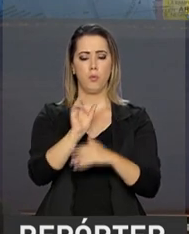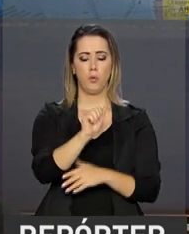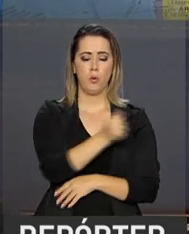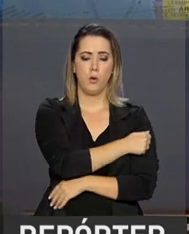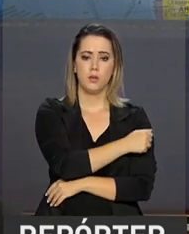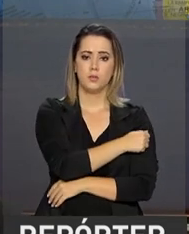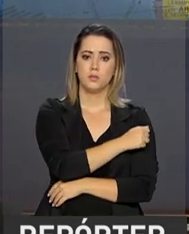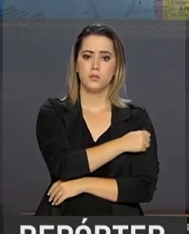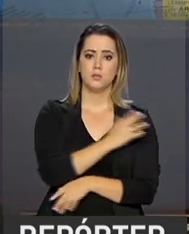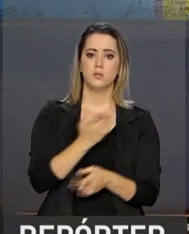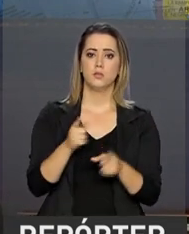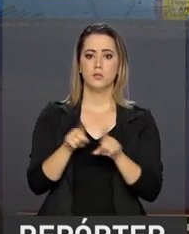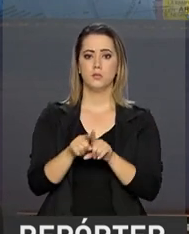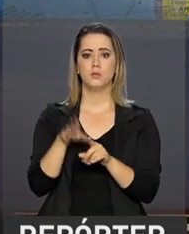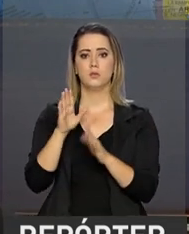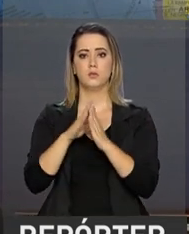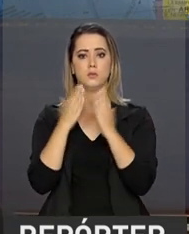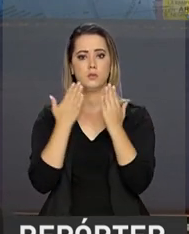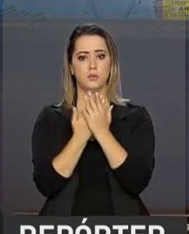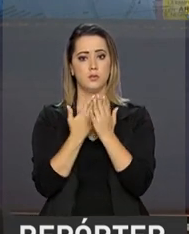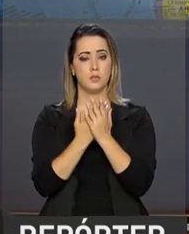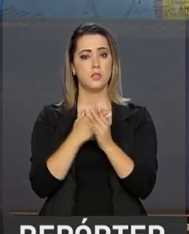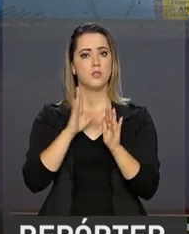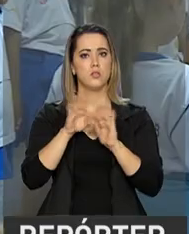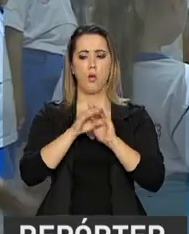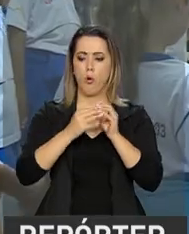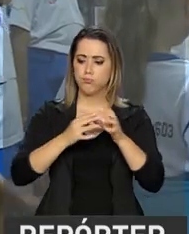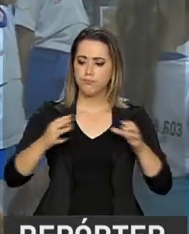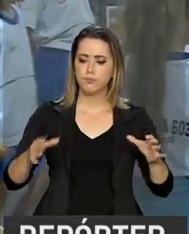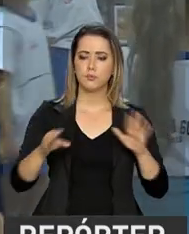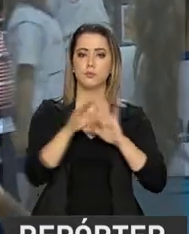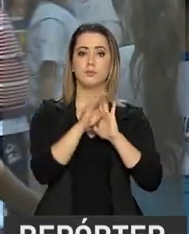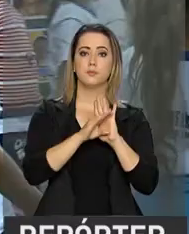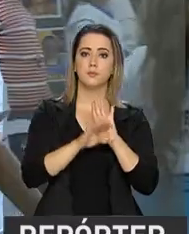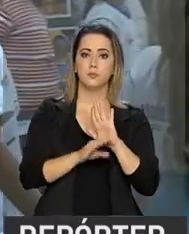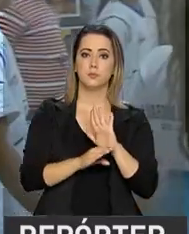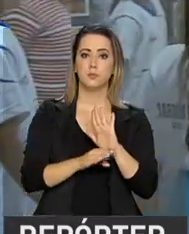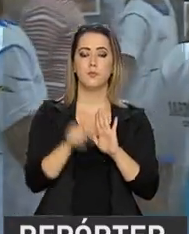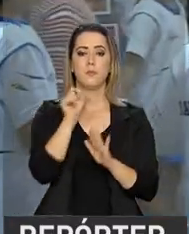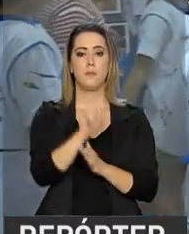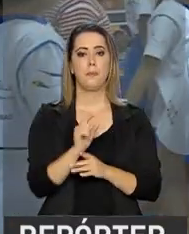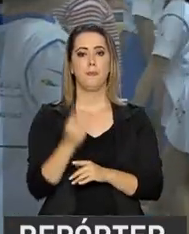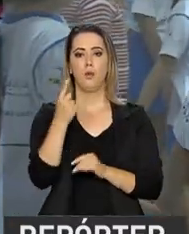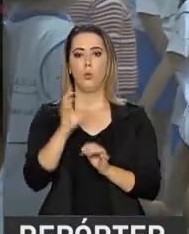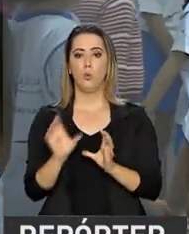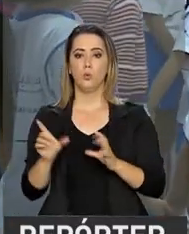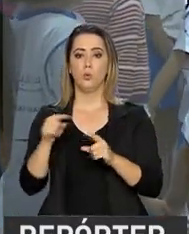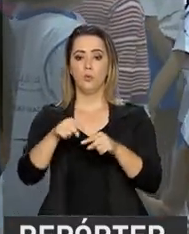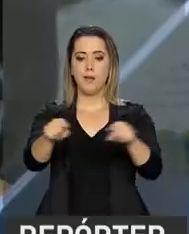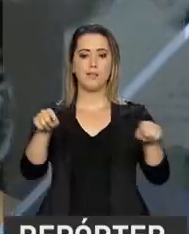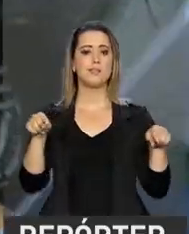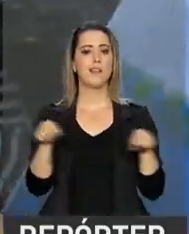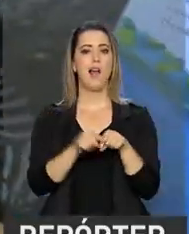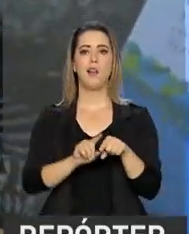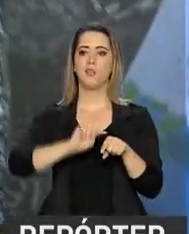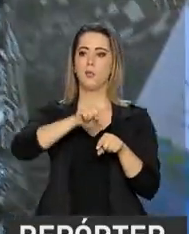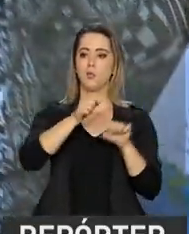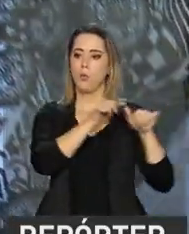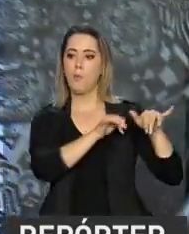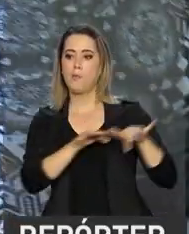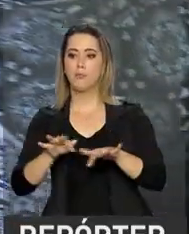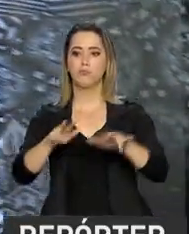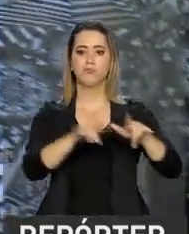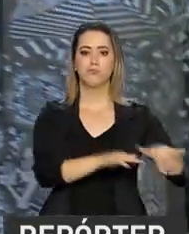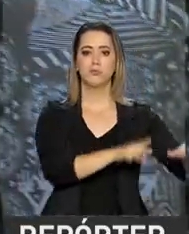forma assim se tornou bem maior o projeto né a idéia que começou com uma turma foi ampliada e hoje faz